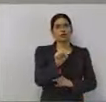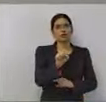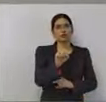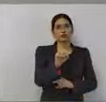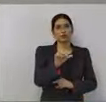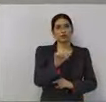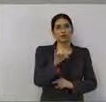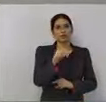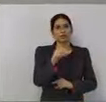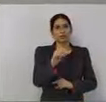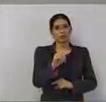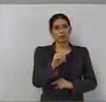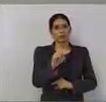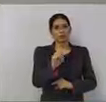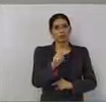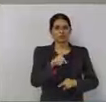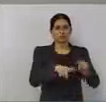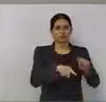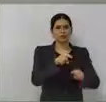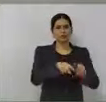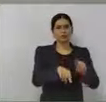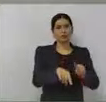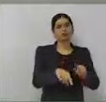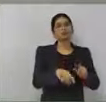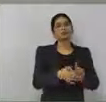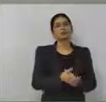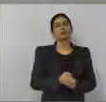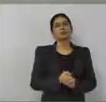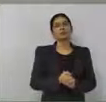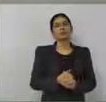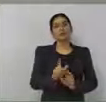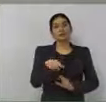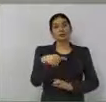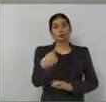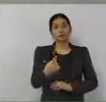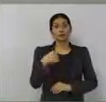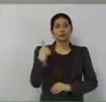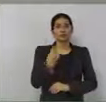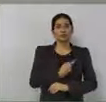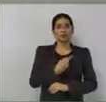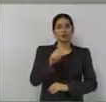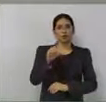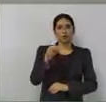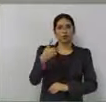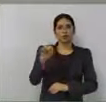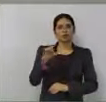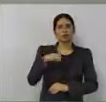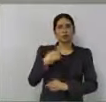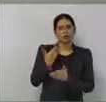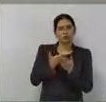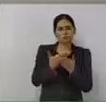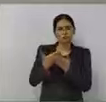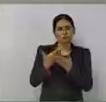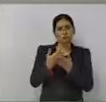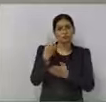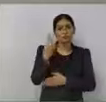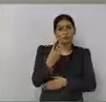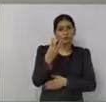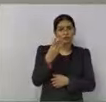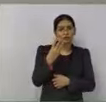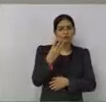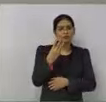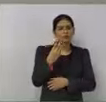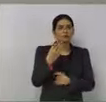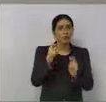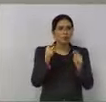tratamento interno. E depois, nós enviamos esse lodo, nós temos um estudo, na verdade, de 3 cenários possíveis para